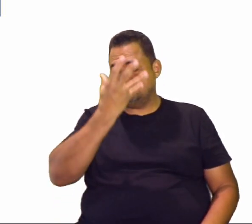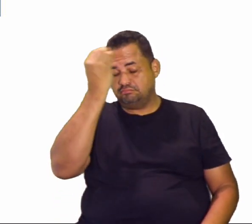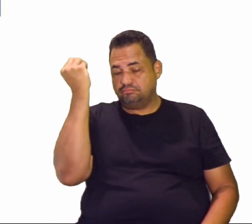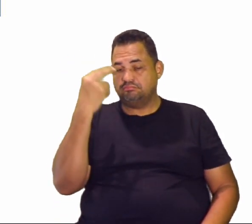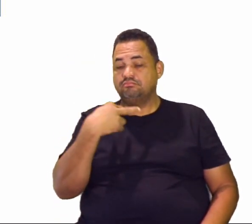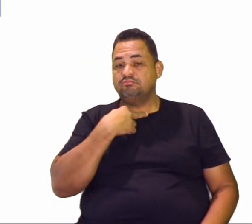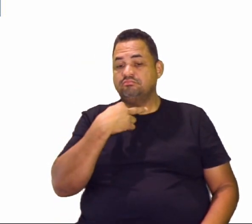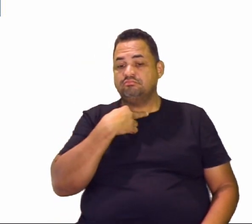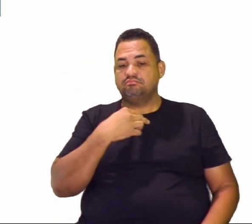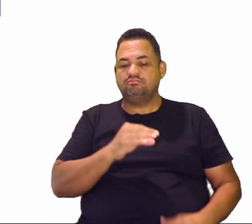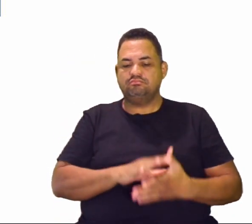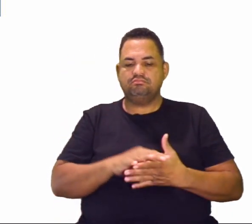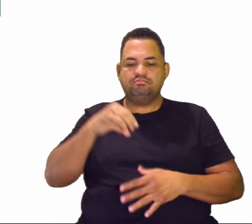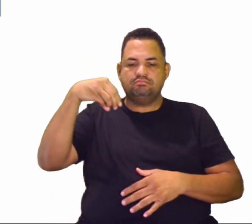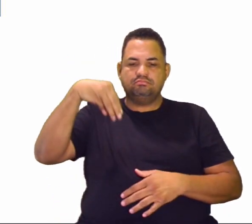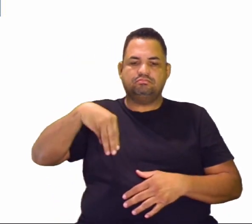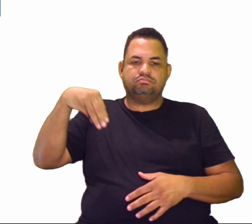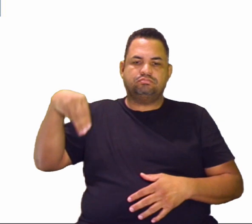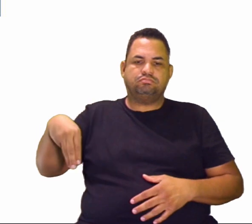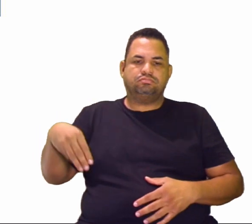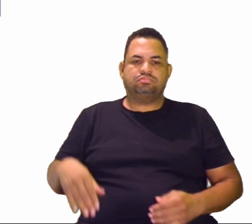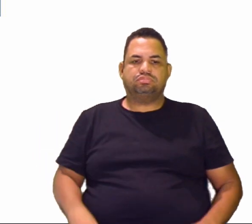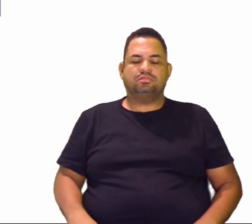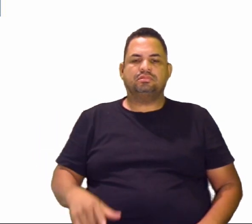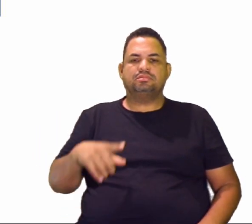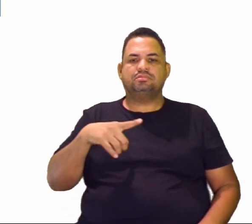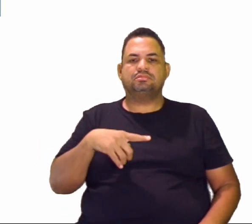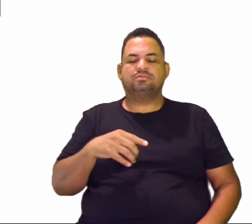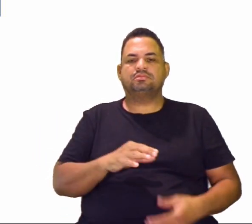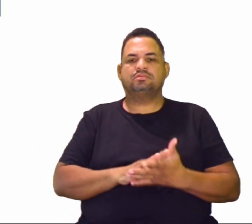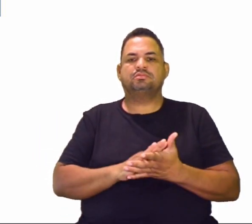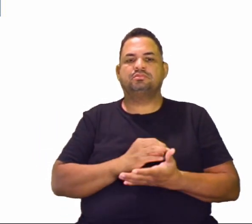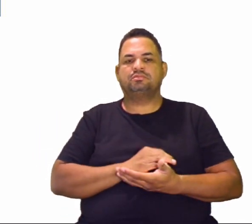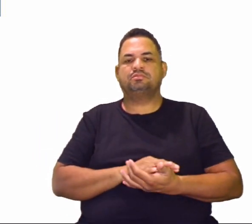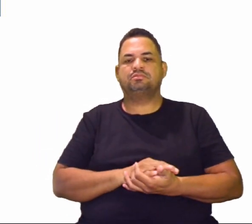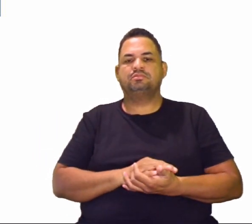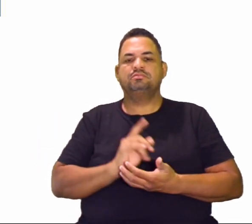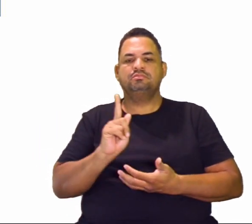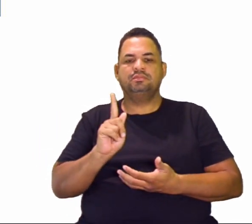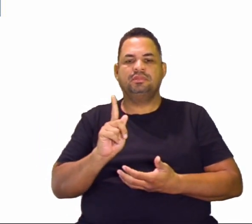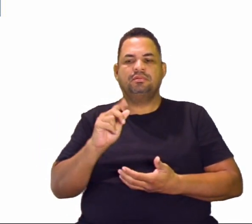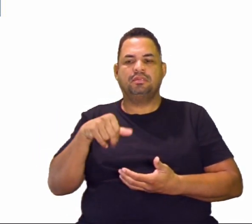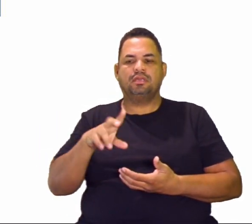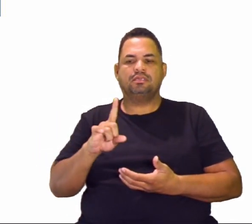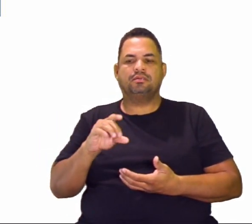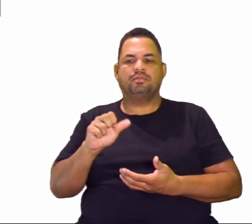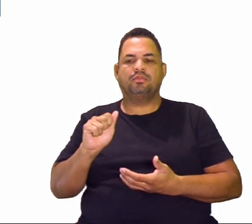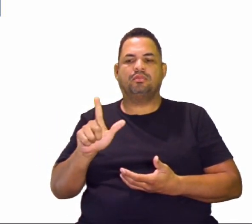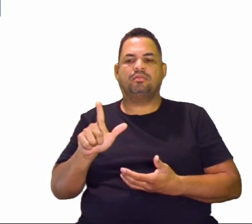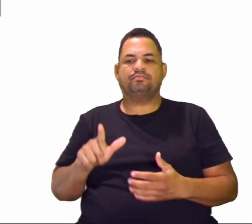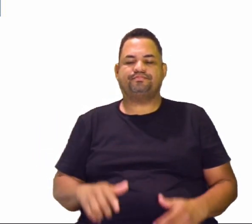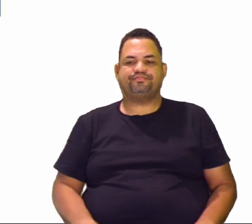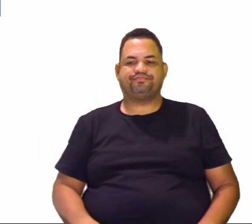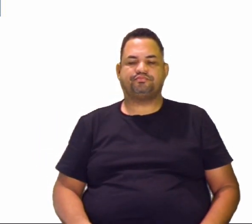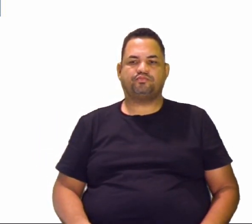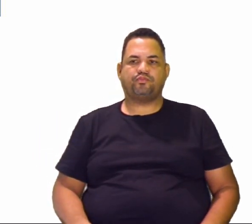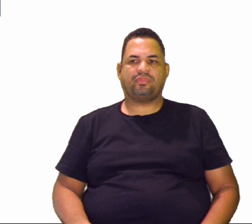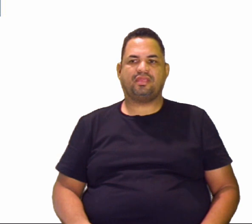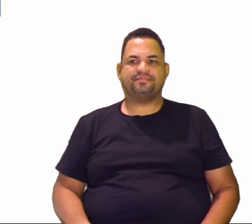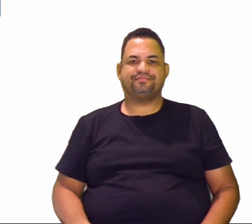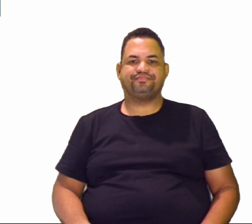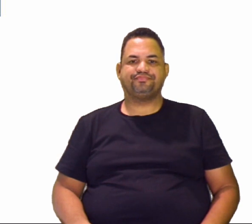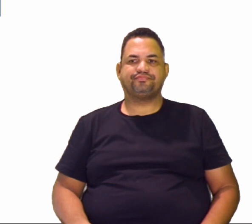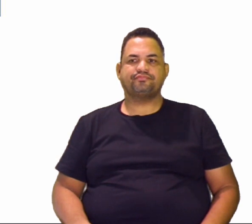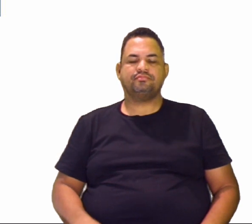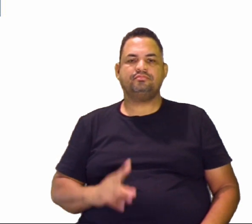tivermos massa molar, então a unidade será grama por mol. E